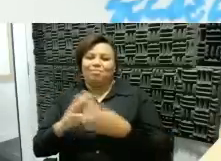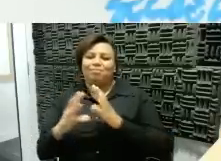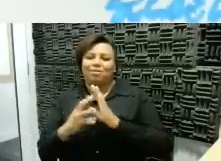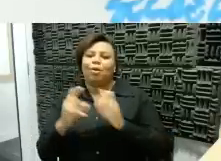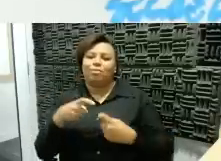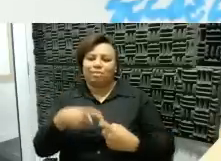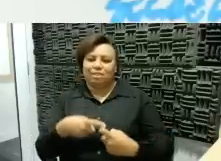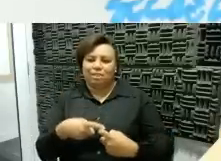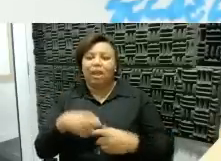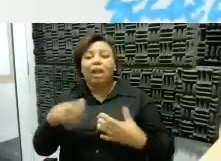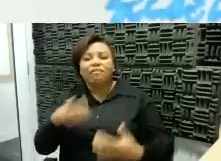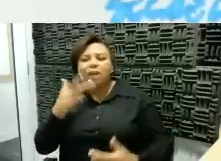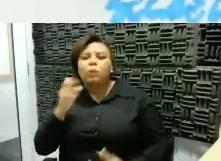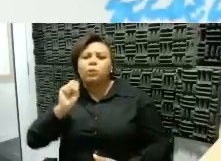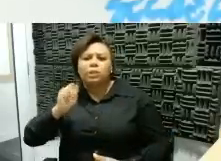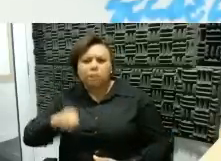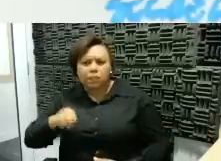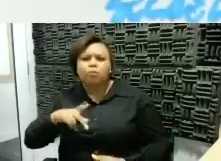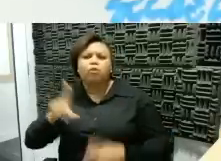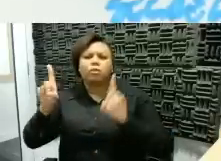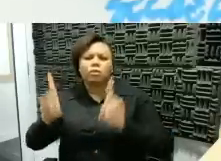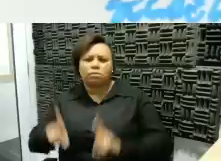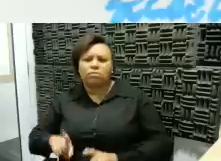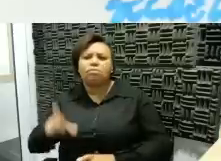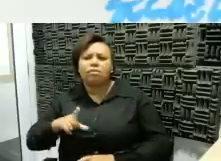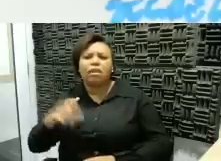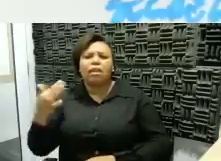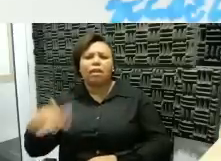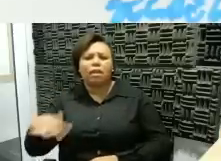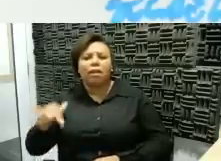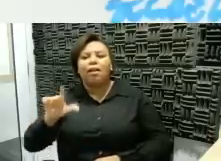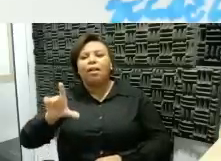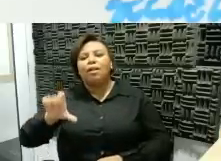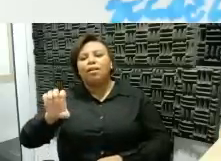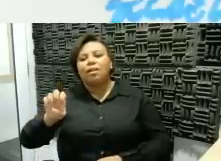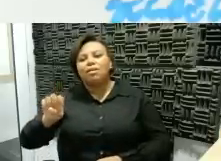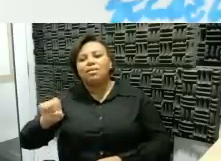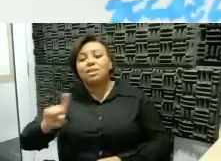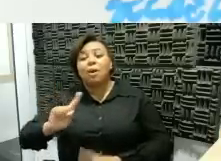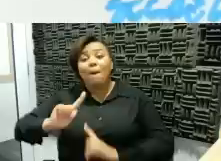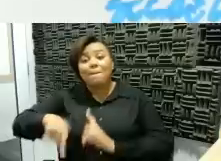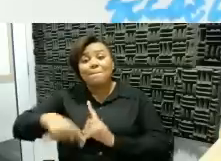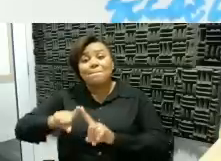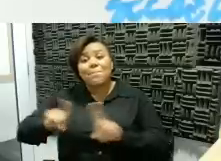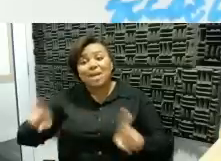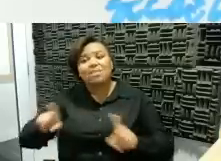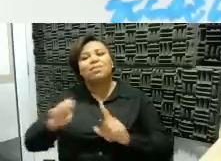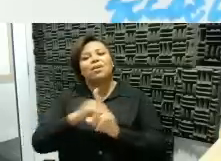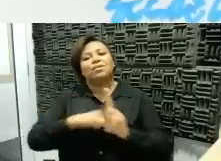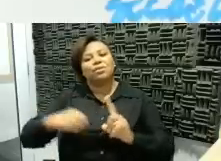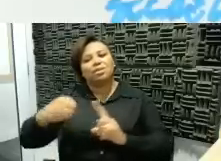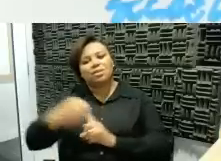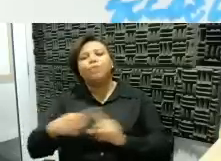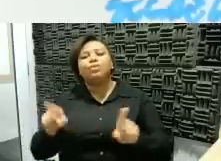lesão Mas além dessa lesão a sociedade é deficiente como eu tinha colocado ali antes ou